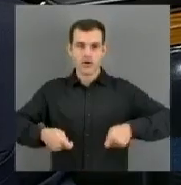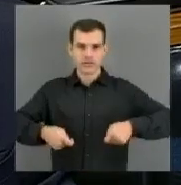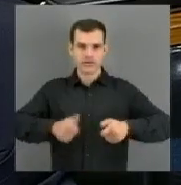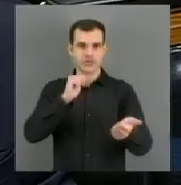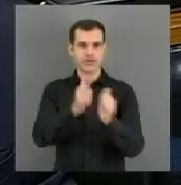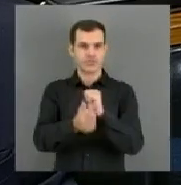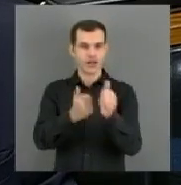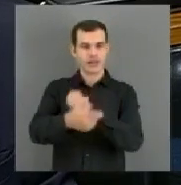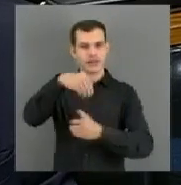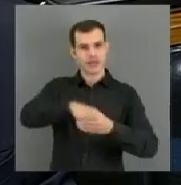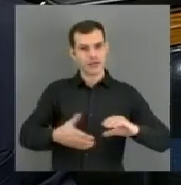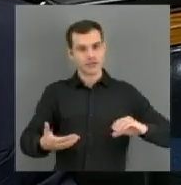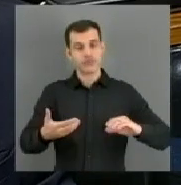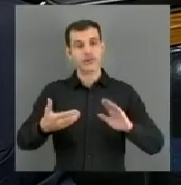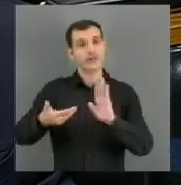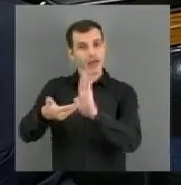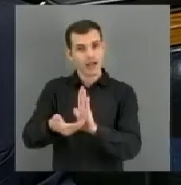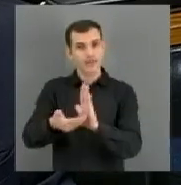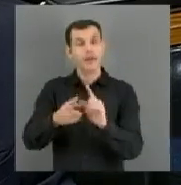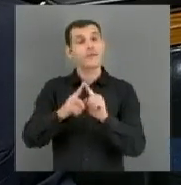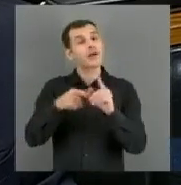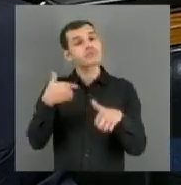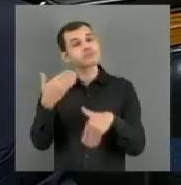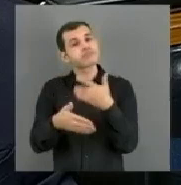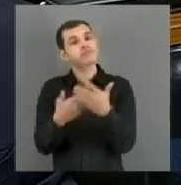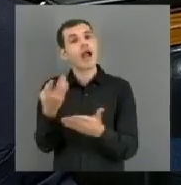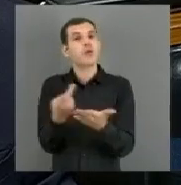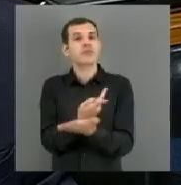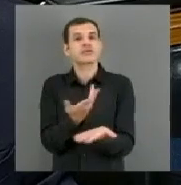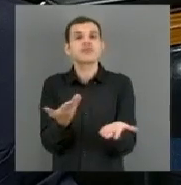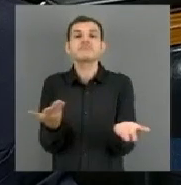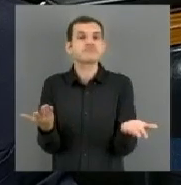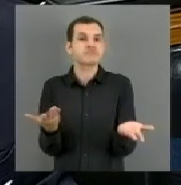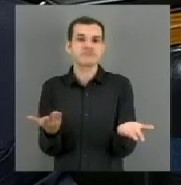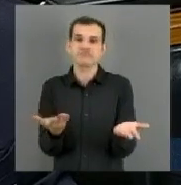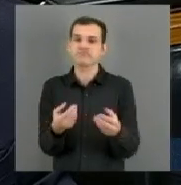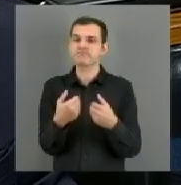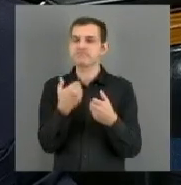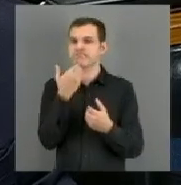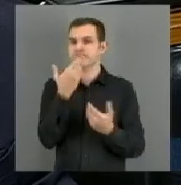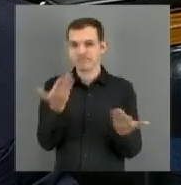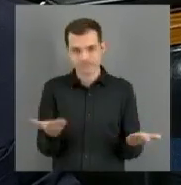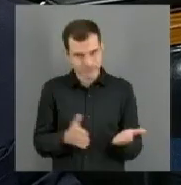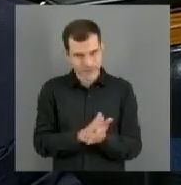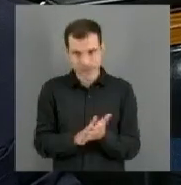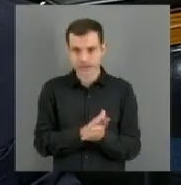qual, coincidentemente, terminou em pizza e sem votação sequer do relatório.